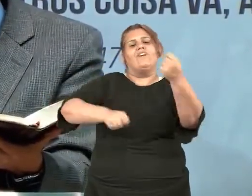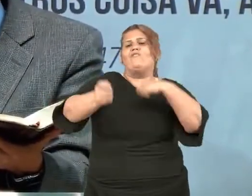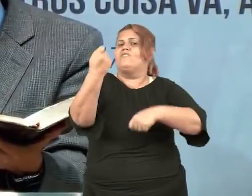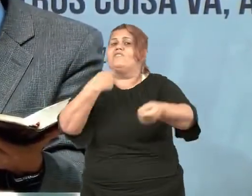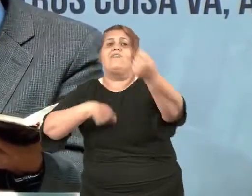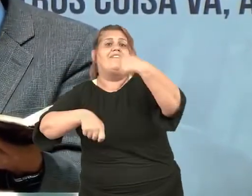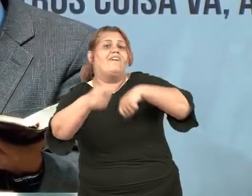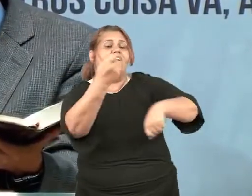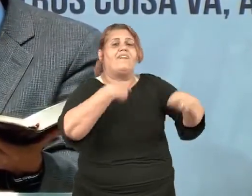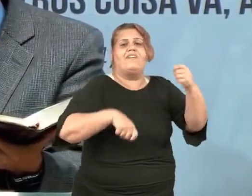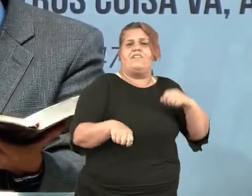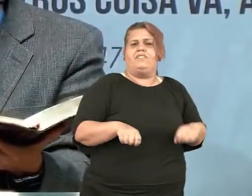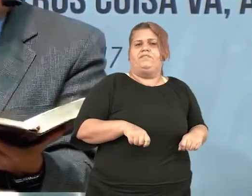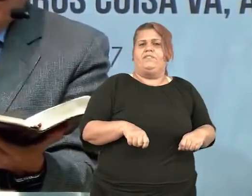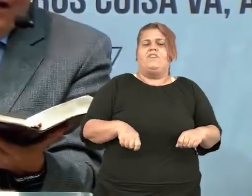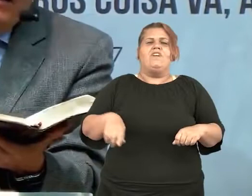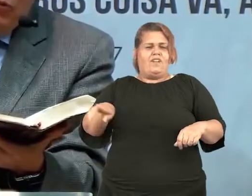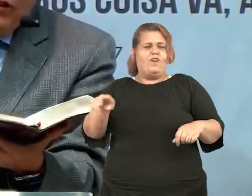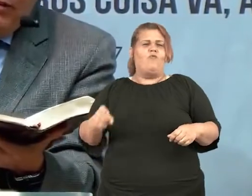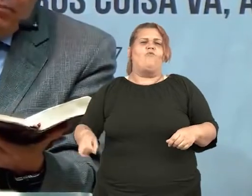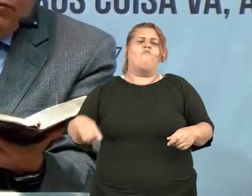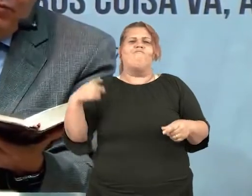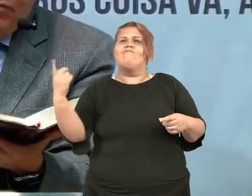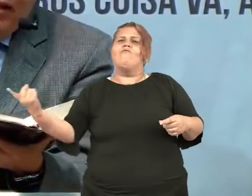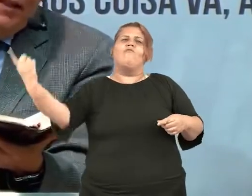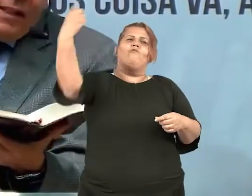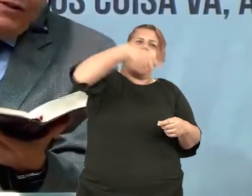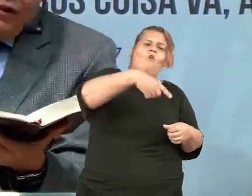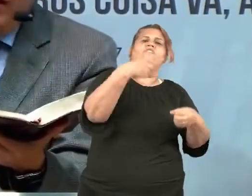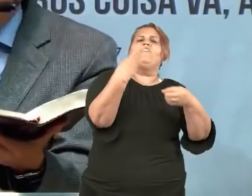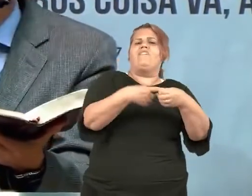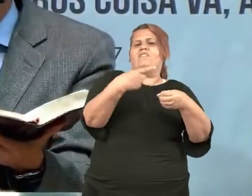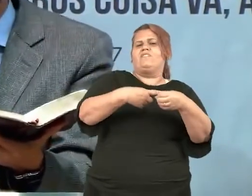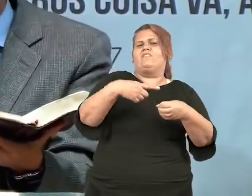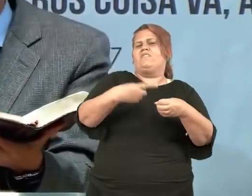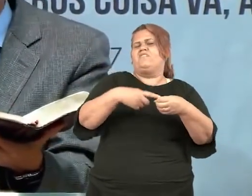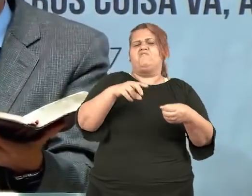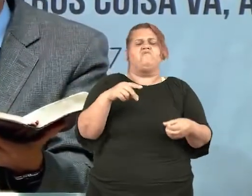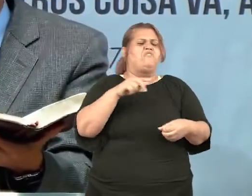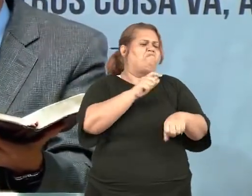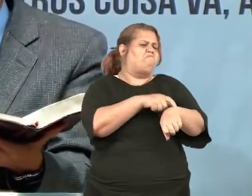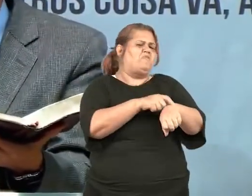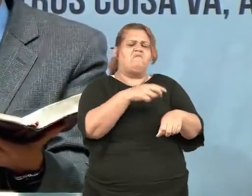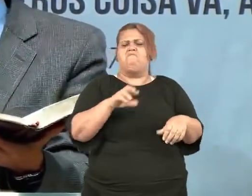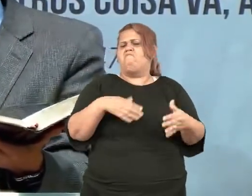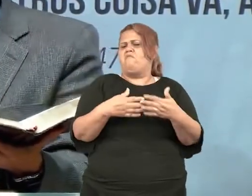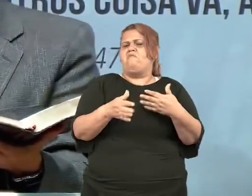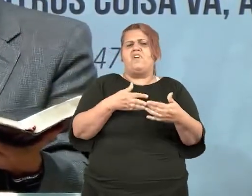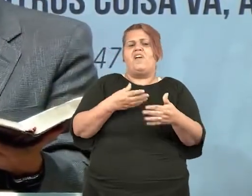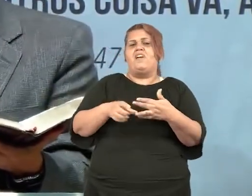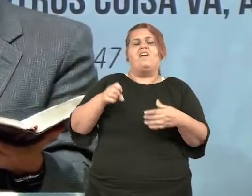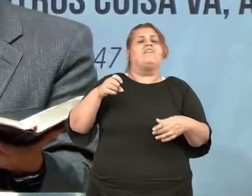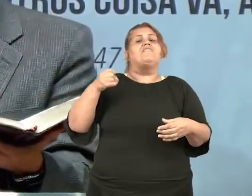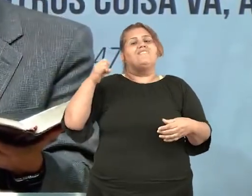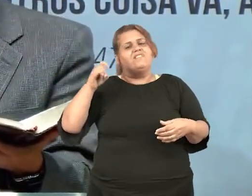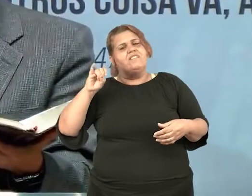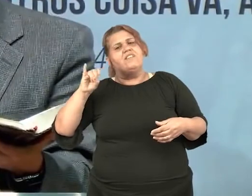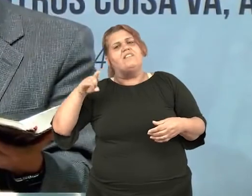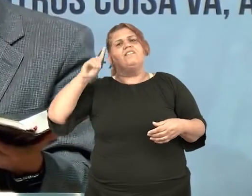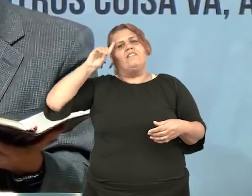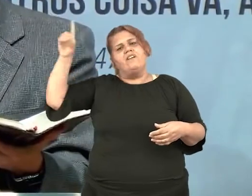negociarei, eu passarei tanto tempo na cidade tal, eu terei lucros,